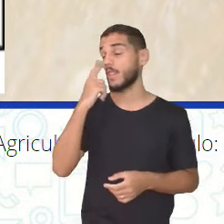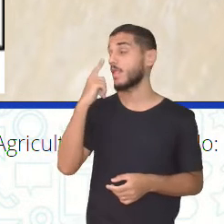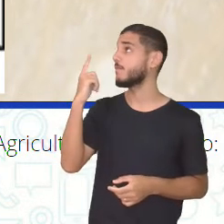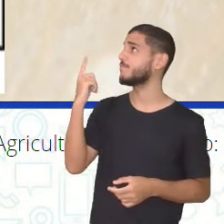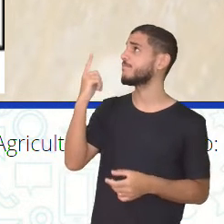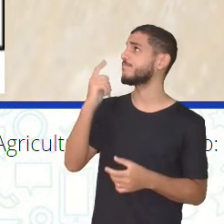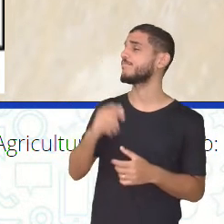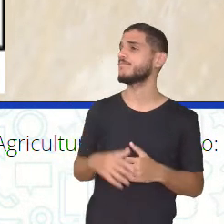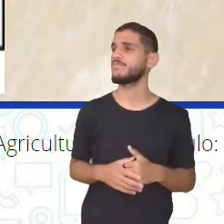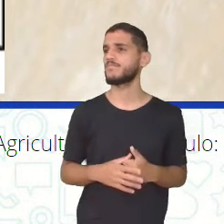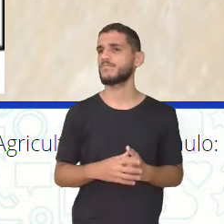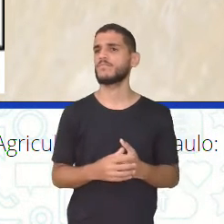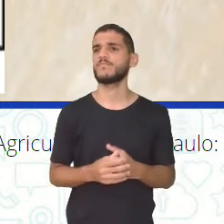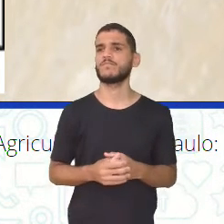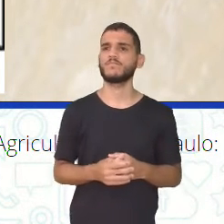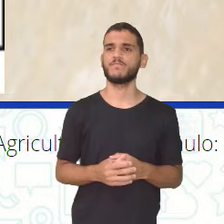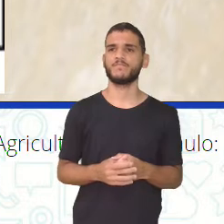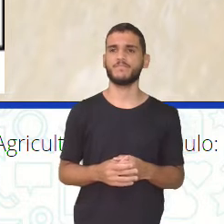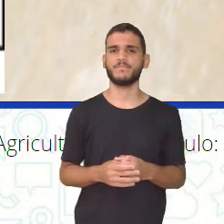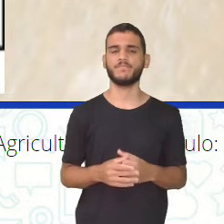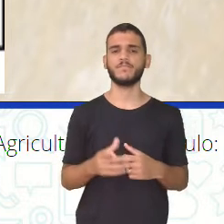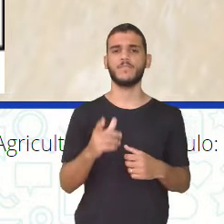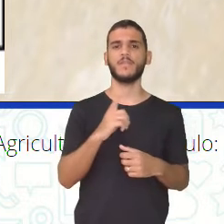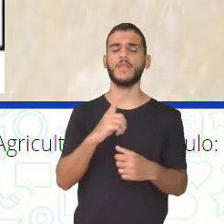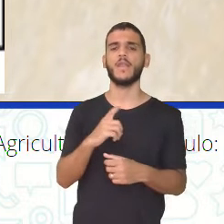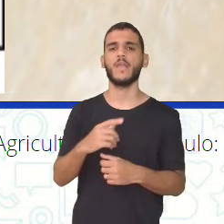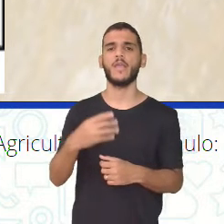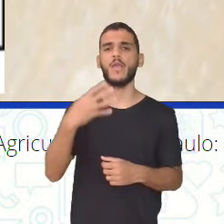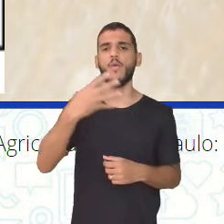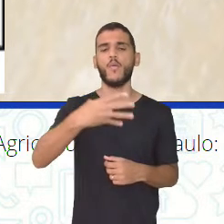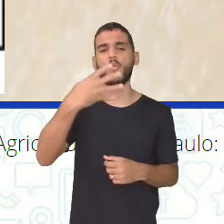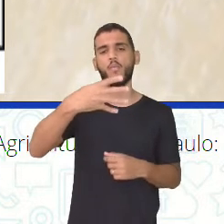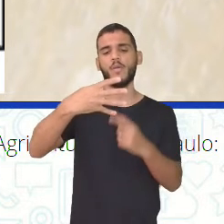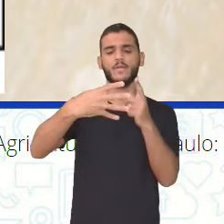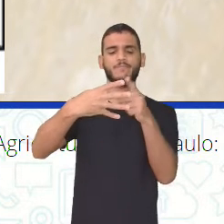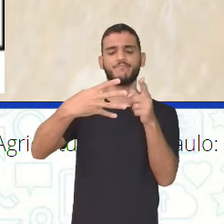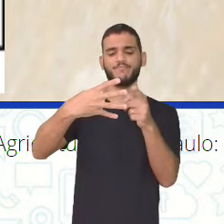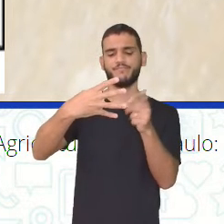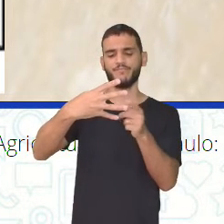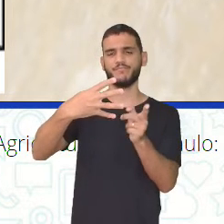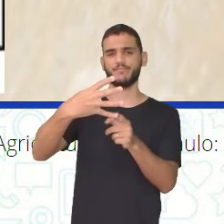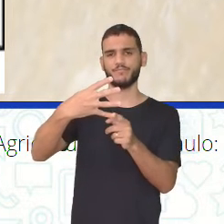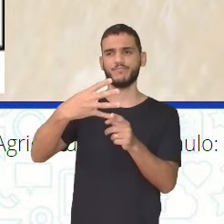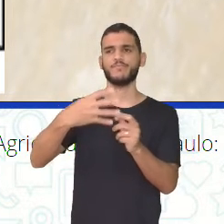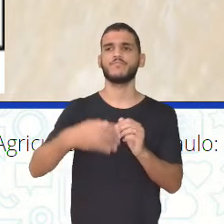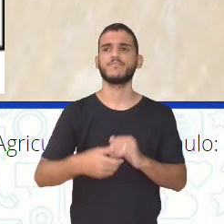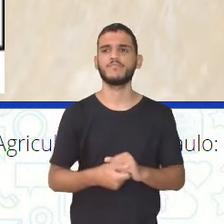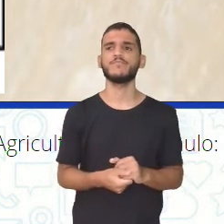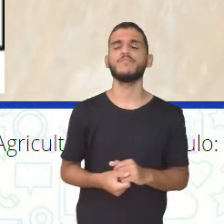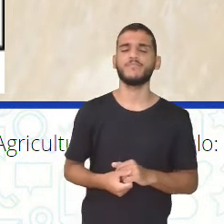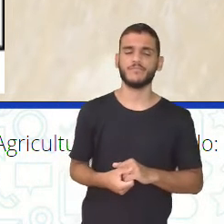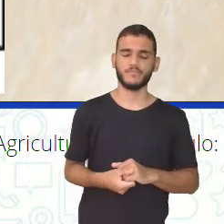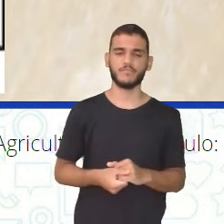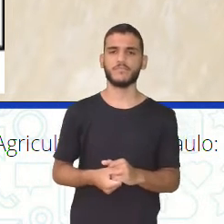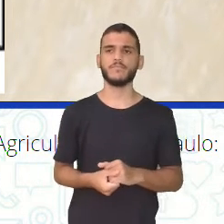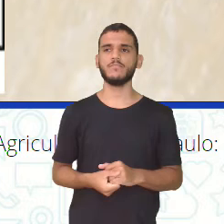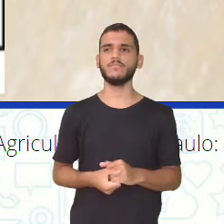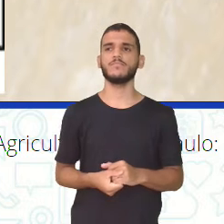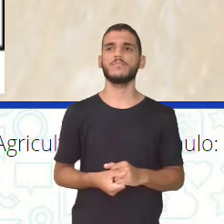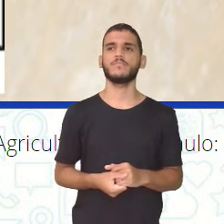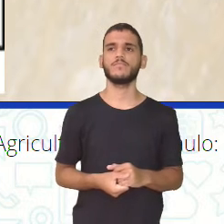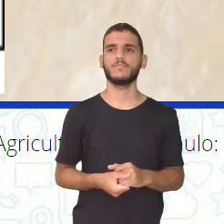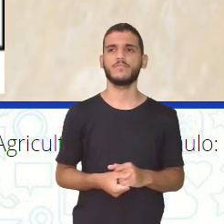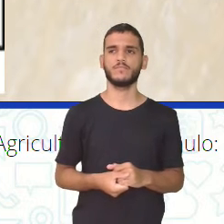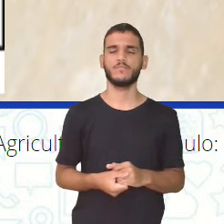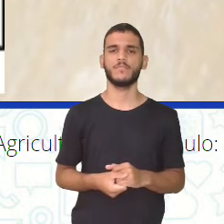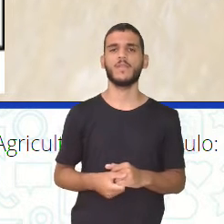né, rapidinho, a gente tem aí 4 pontos também, né, extremos, em cima, embaixo, esquerda, direita. Tá? Em cima a